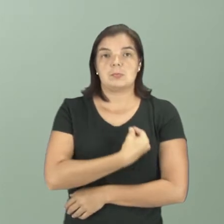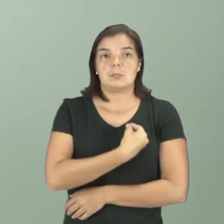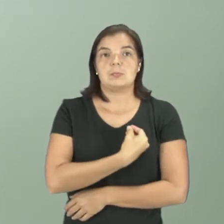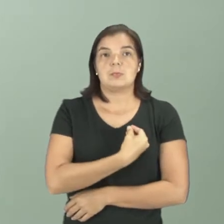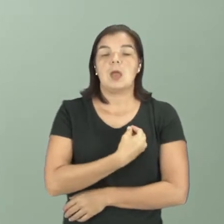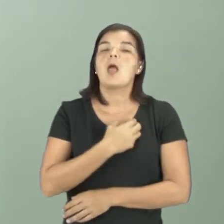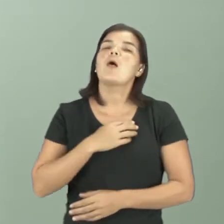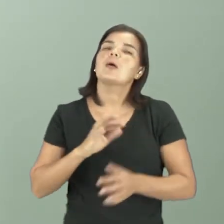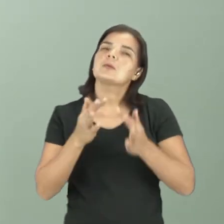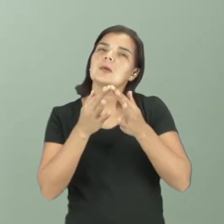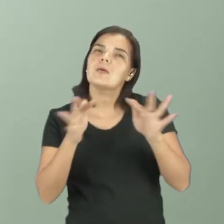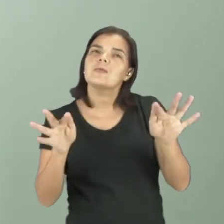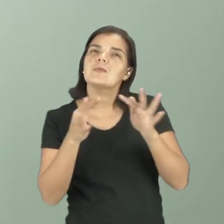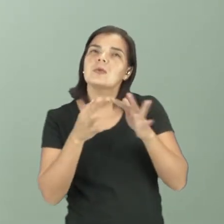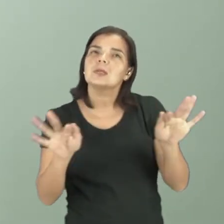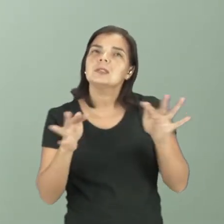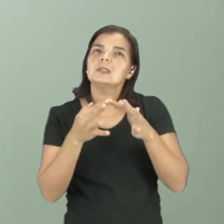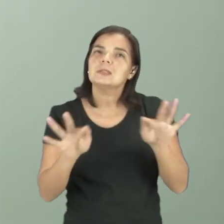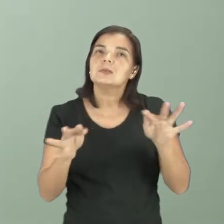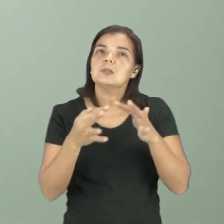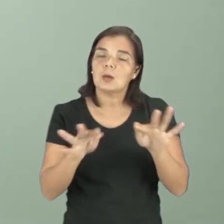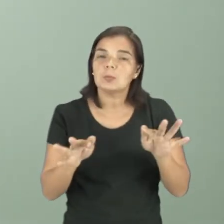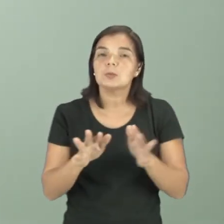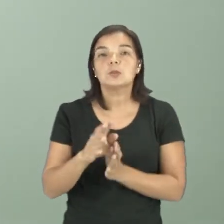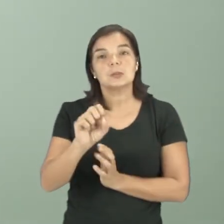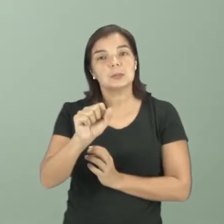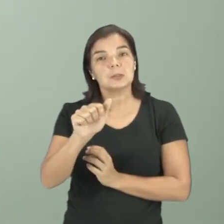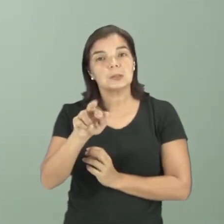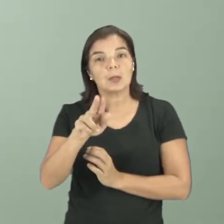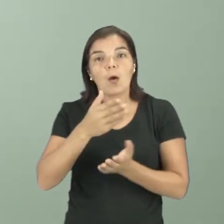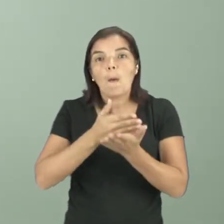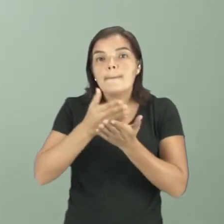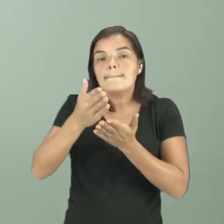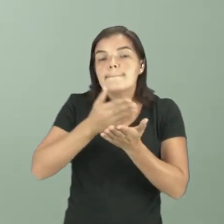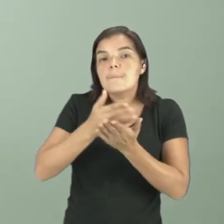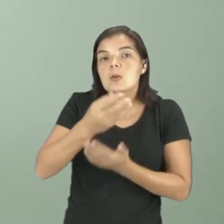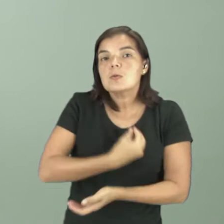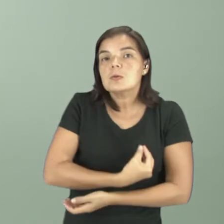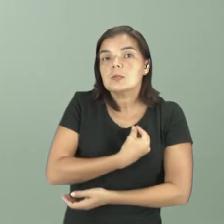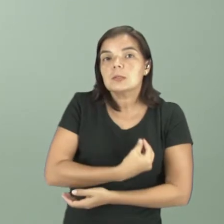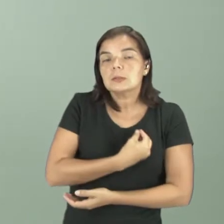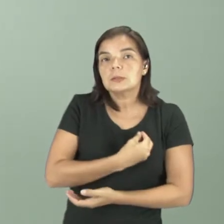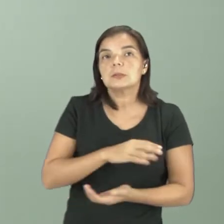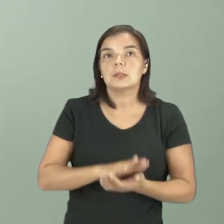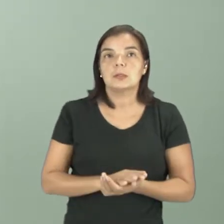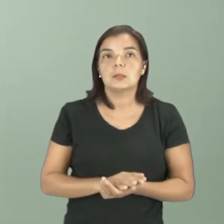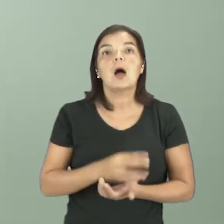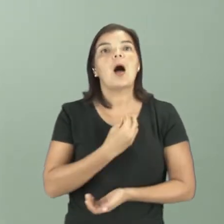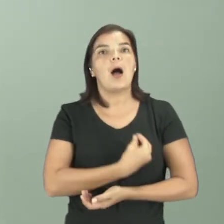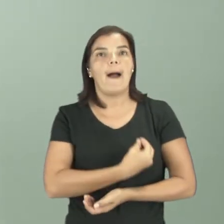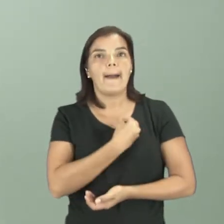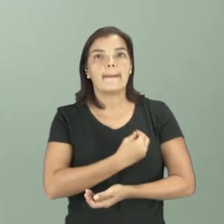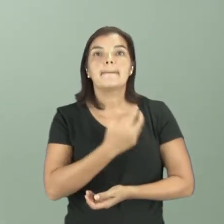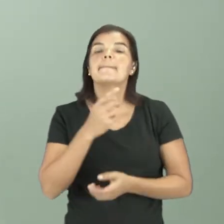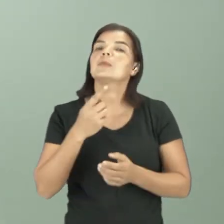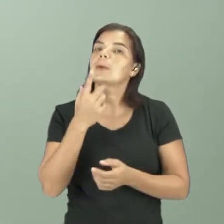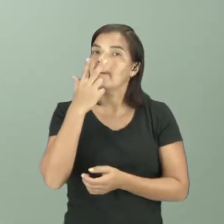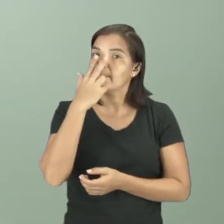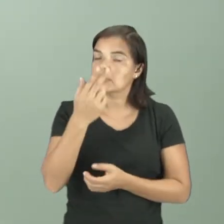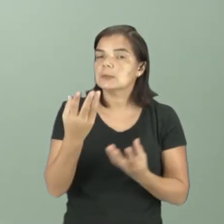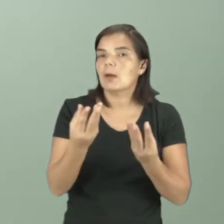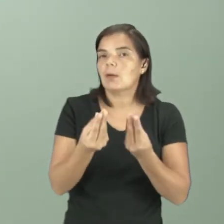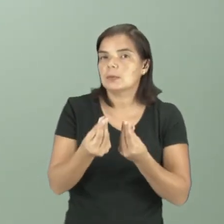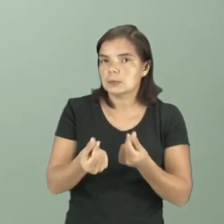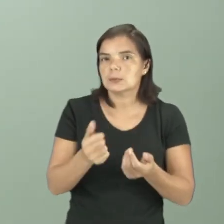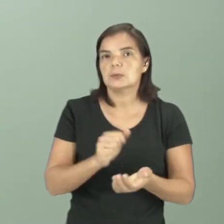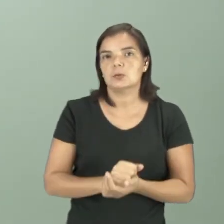aí é onde vem essa famosa frase do Jean-Paul Sartre, que é o princípio do existencialismo, que a existência precede a